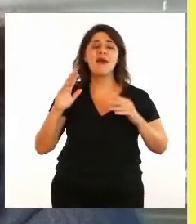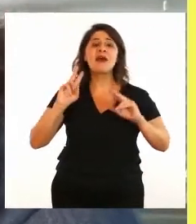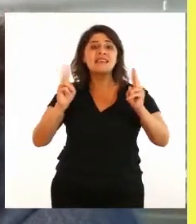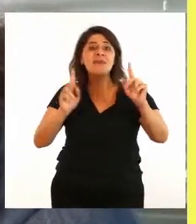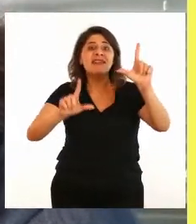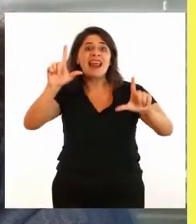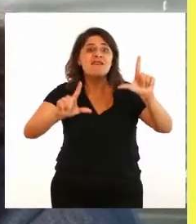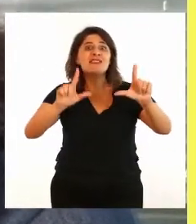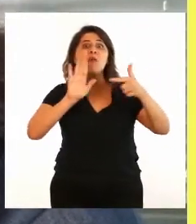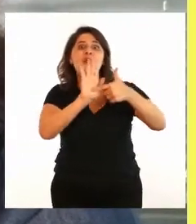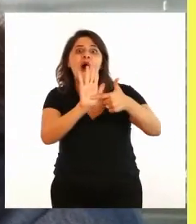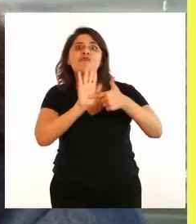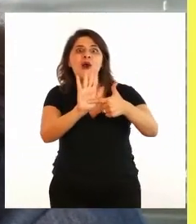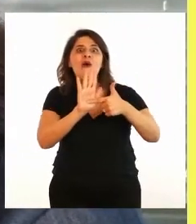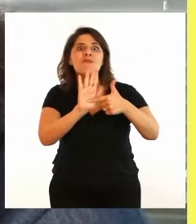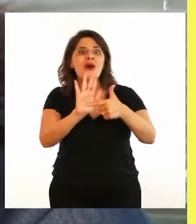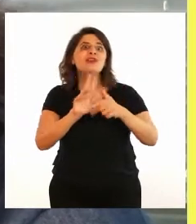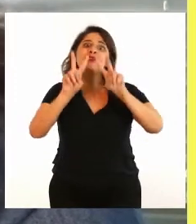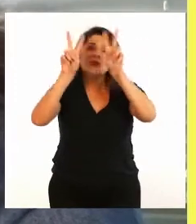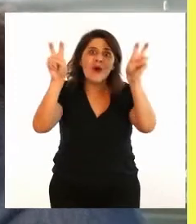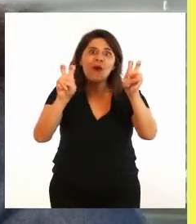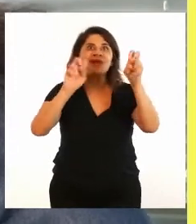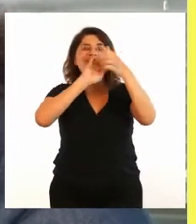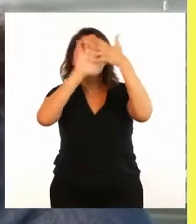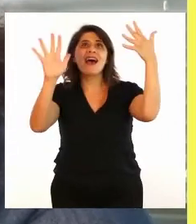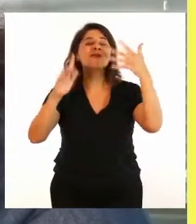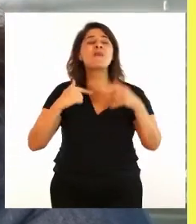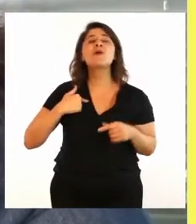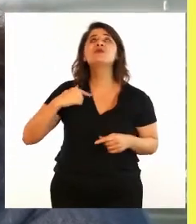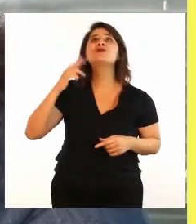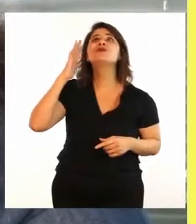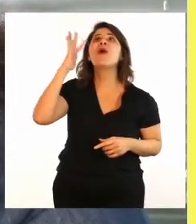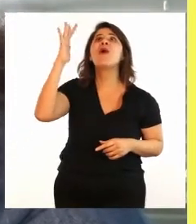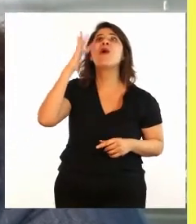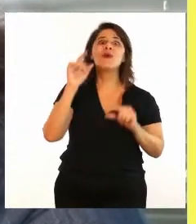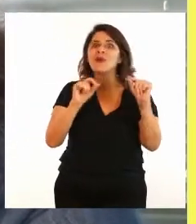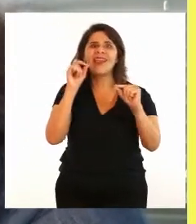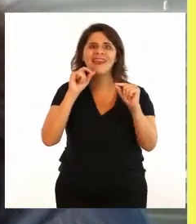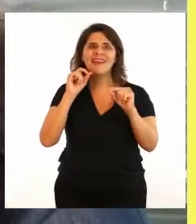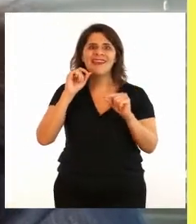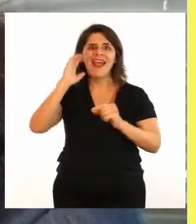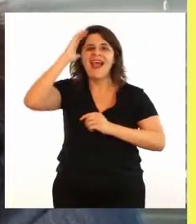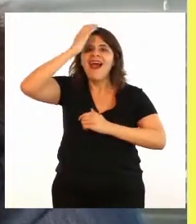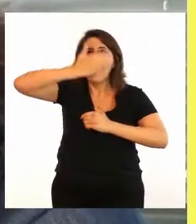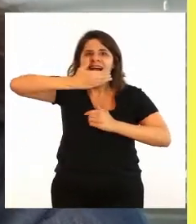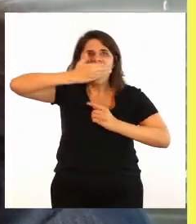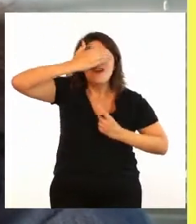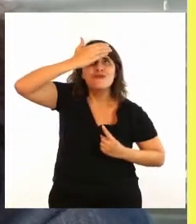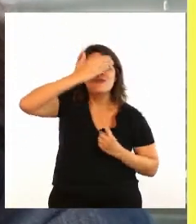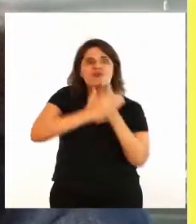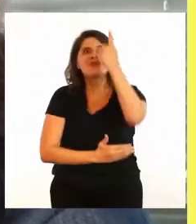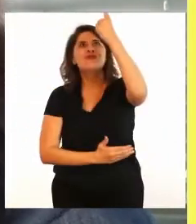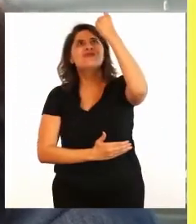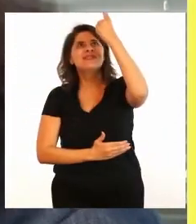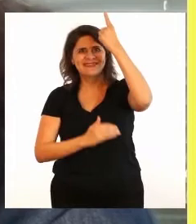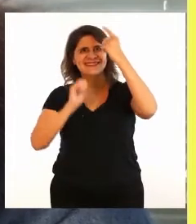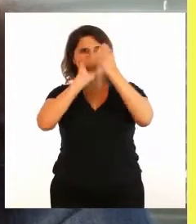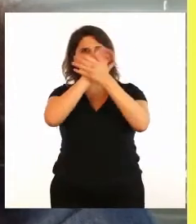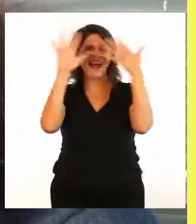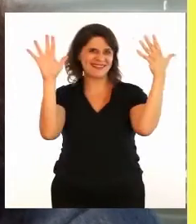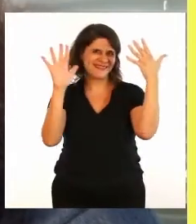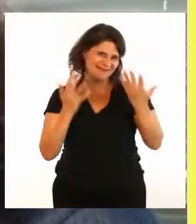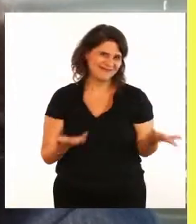sempre ir para o espaço, alguma coisa ser astronauta. Mas o que era mais próximo do espaço que tinha